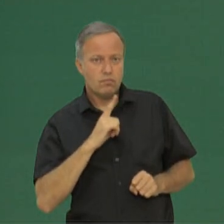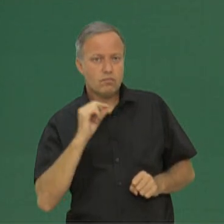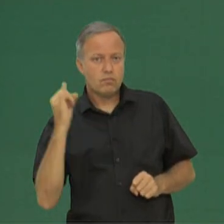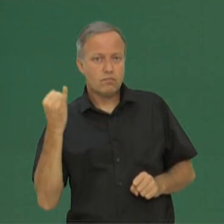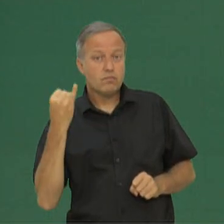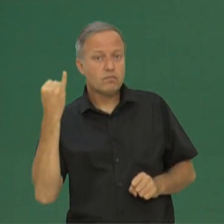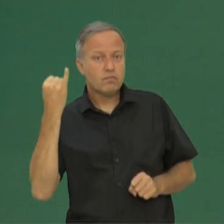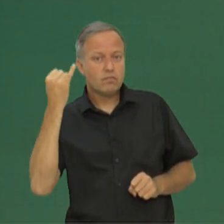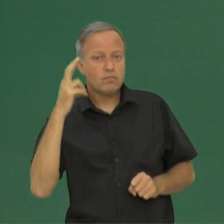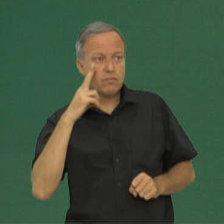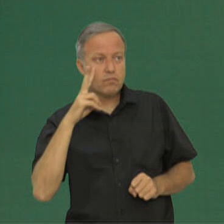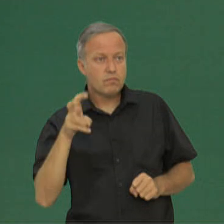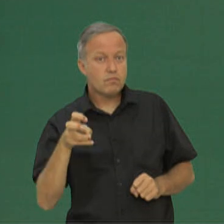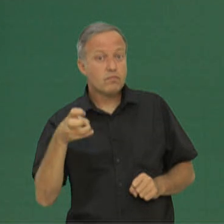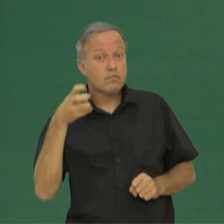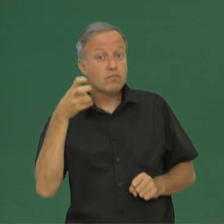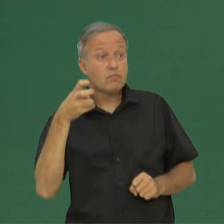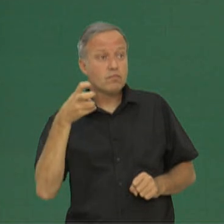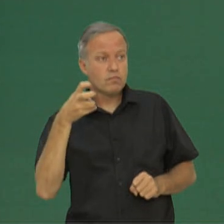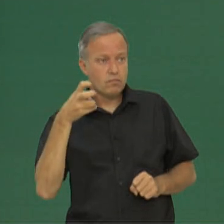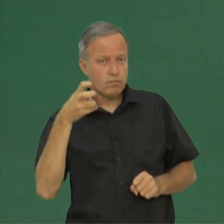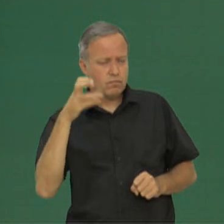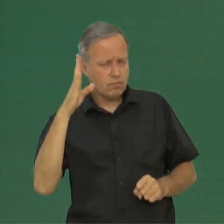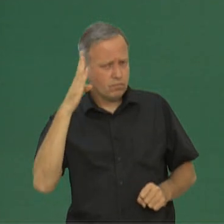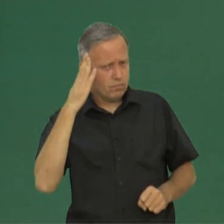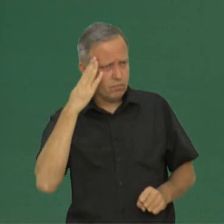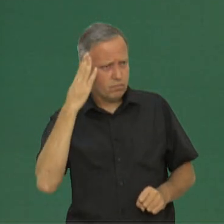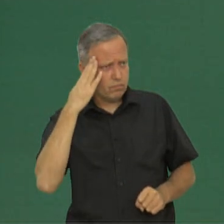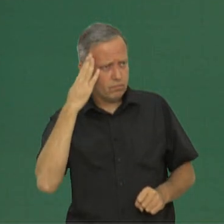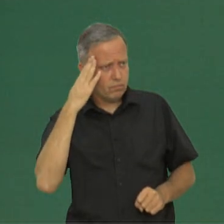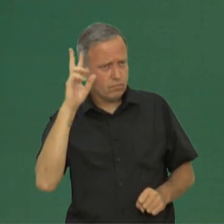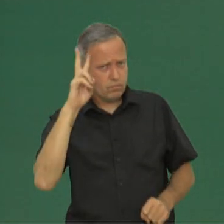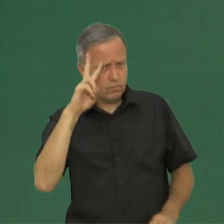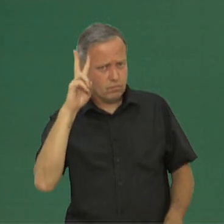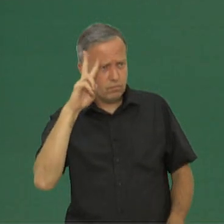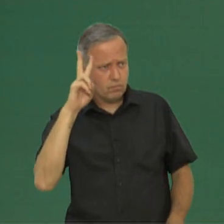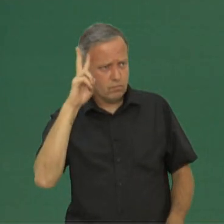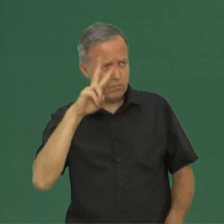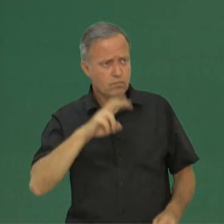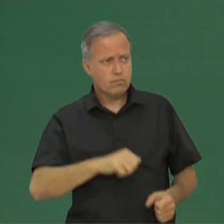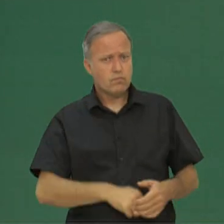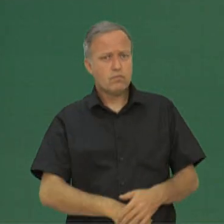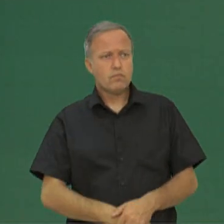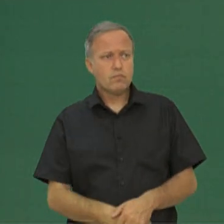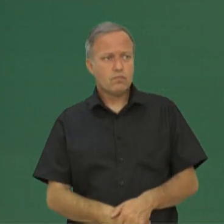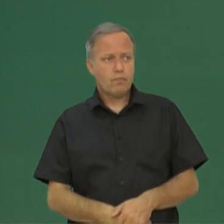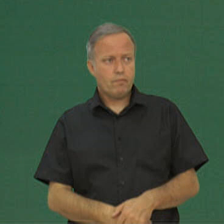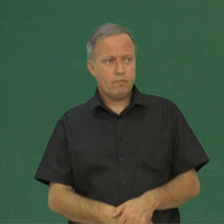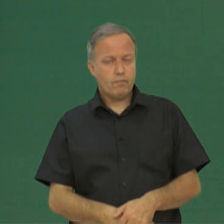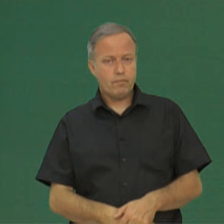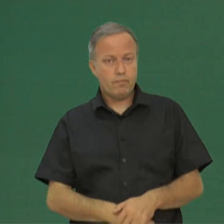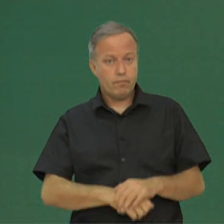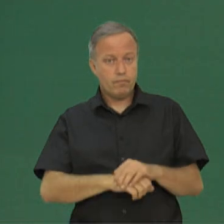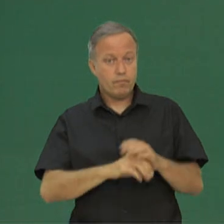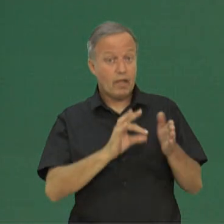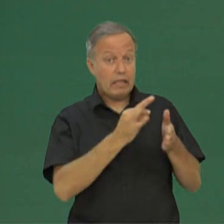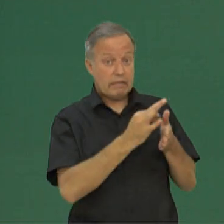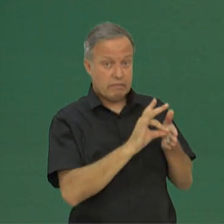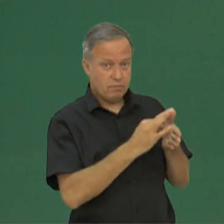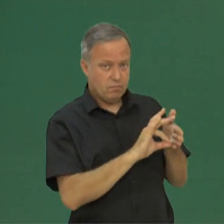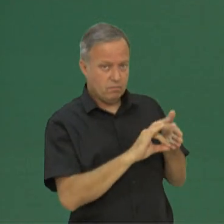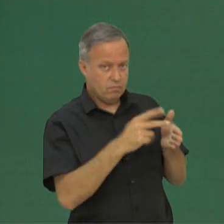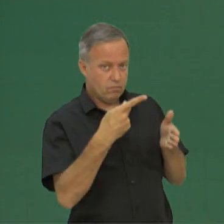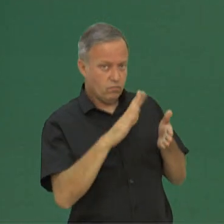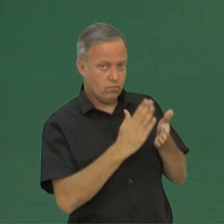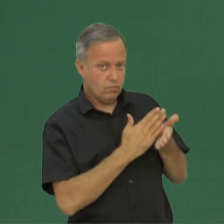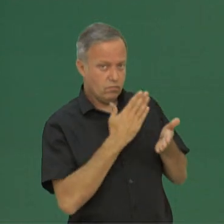mais interessante para você, ok? Então, reflita, lembrem, né? E coloque aí no papel o que é que